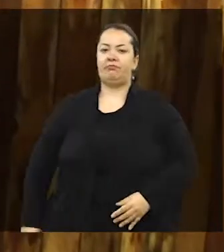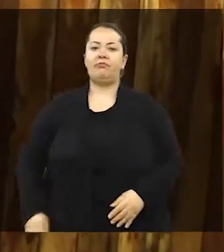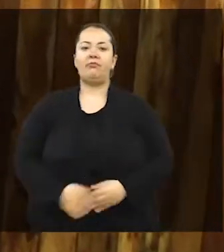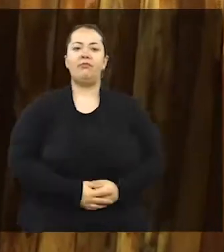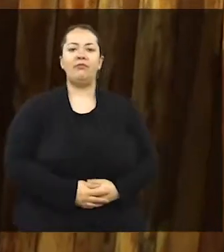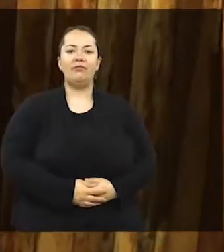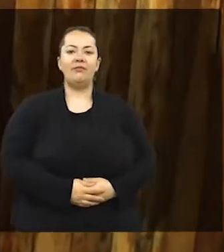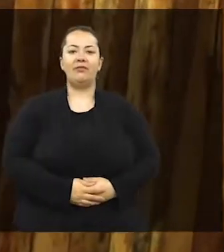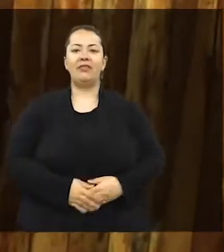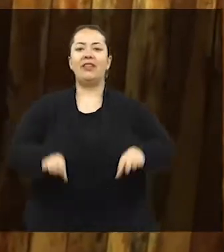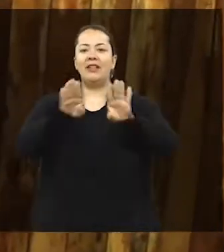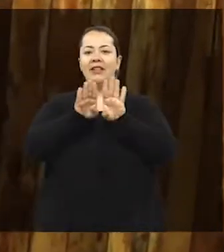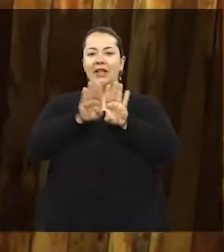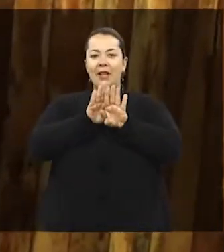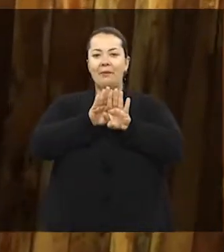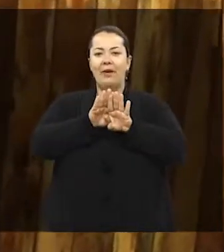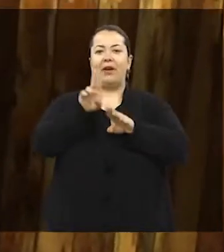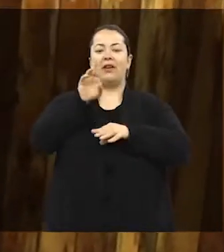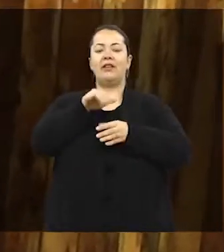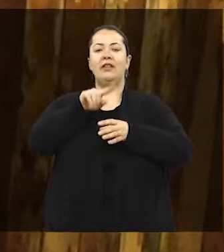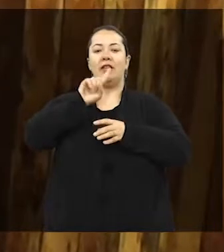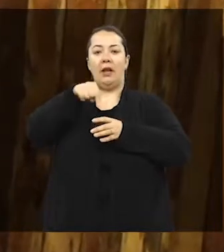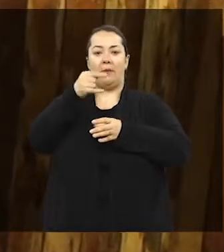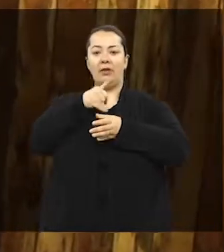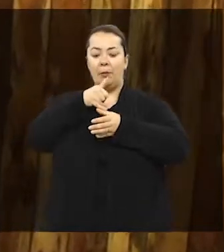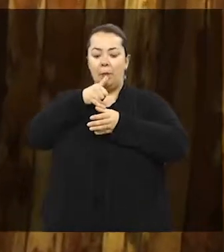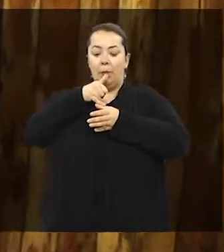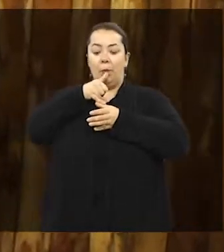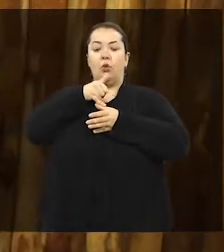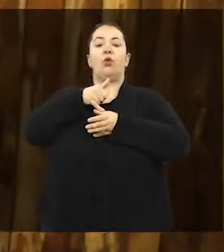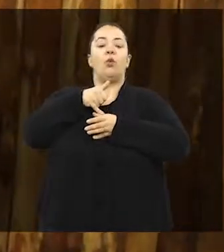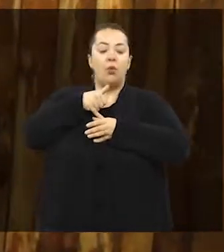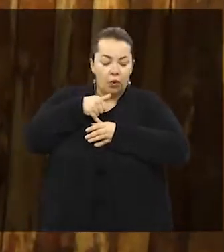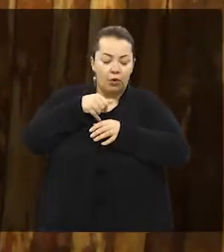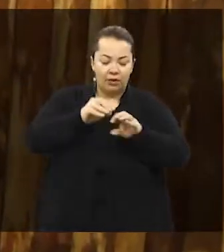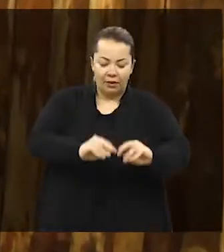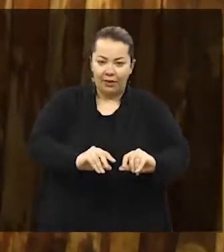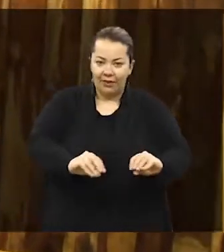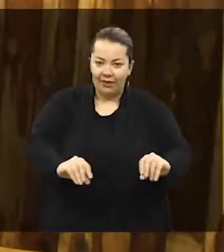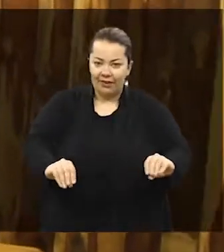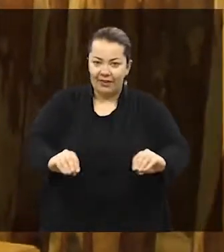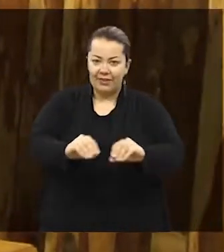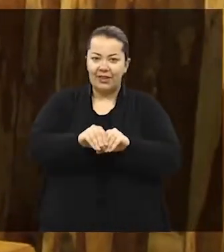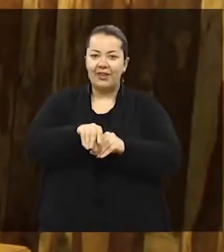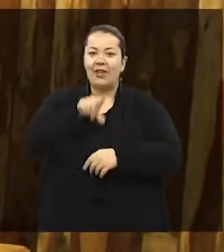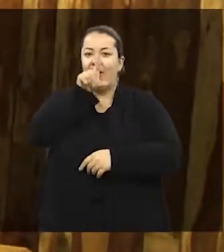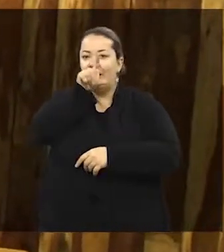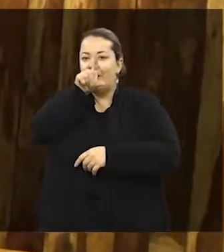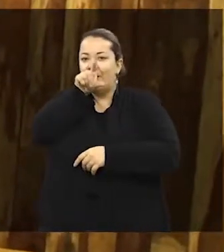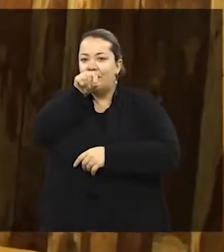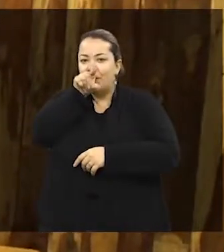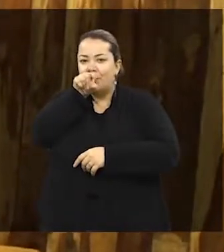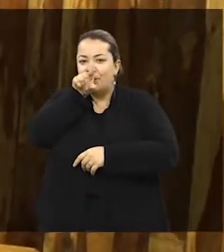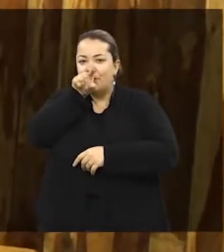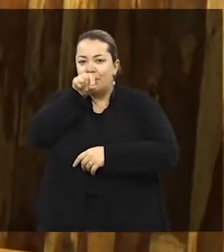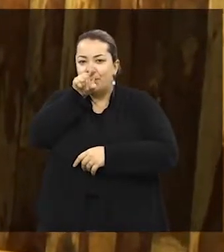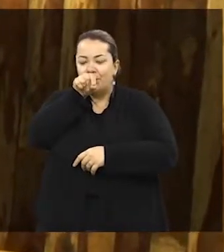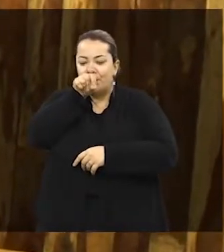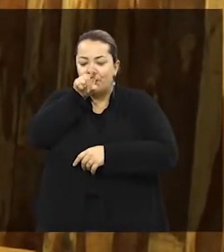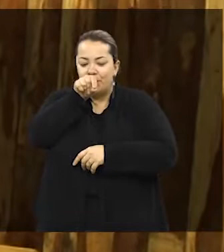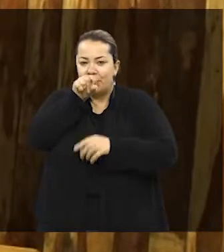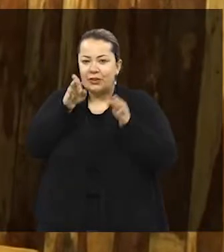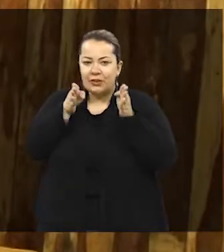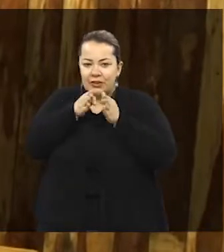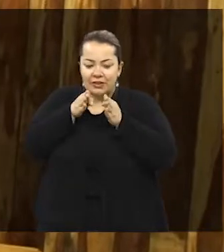embora e o mate poderia ser tomado normalmente. Ele também pode ser chamado mate